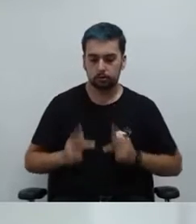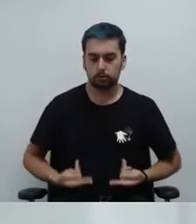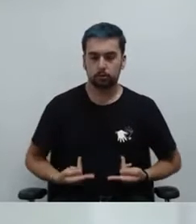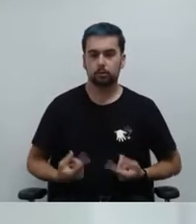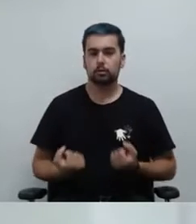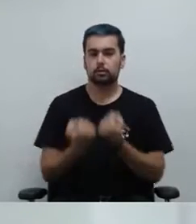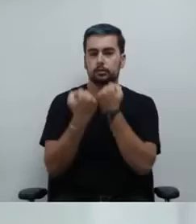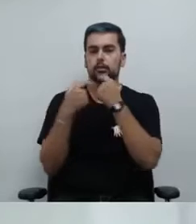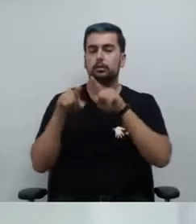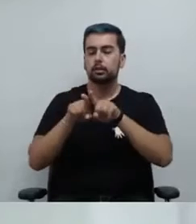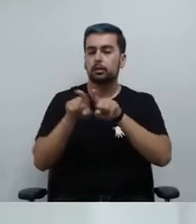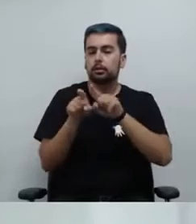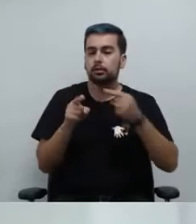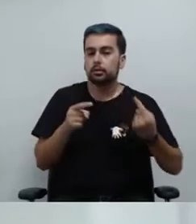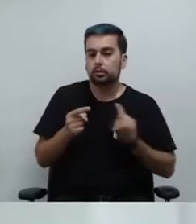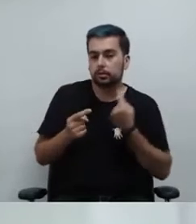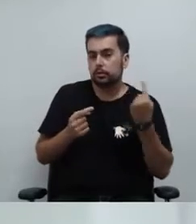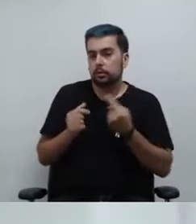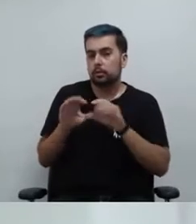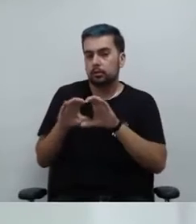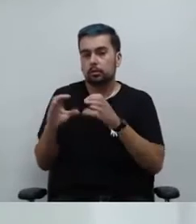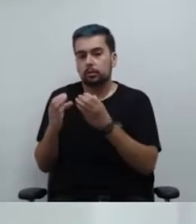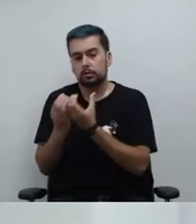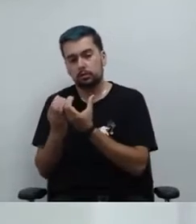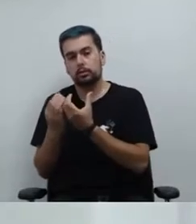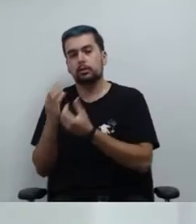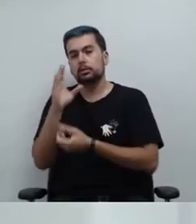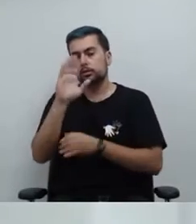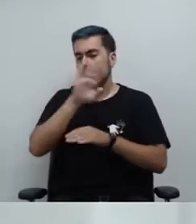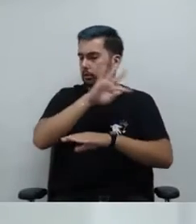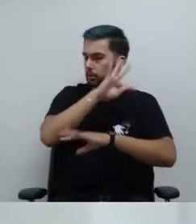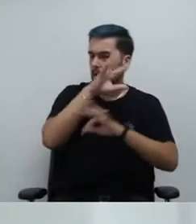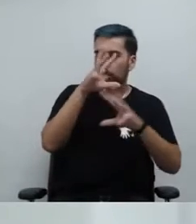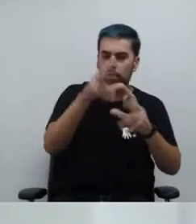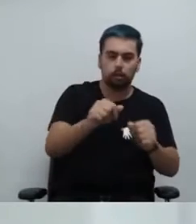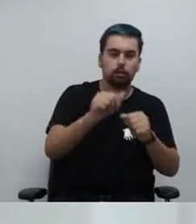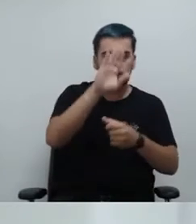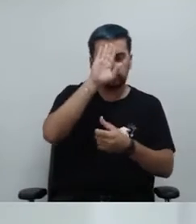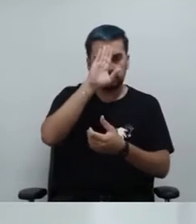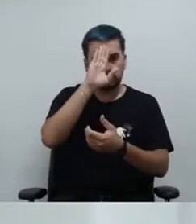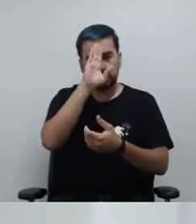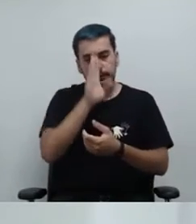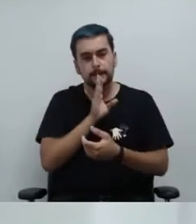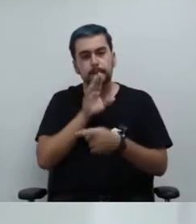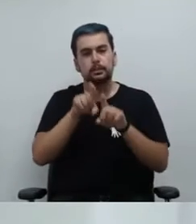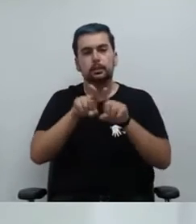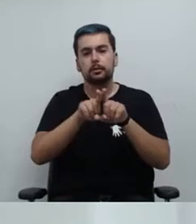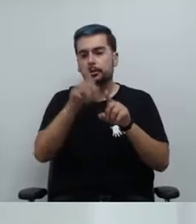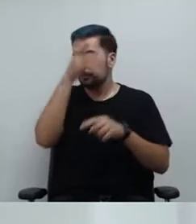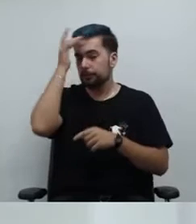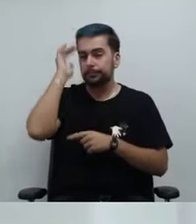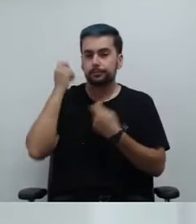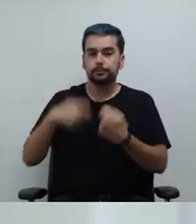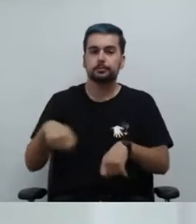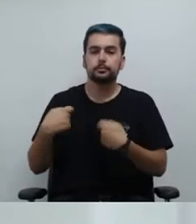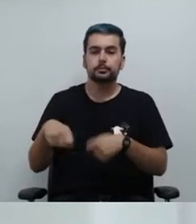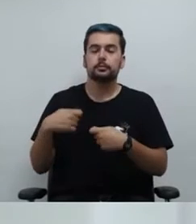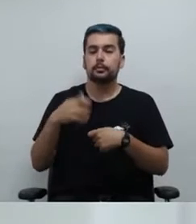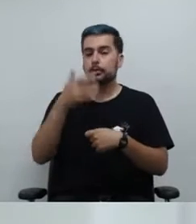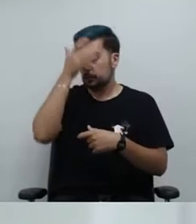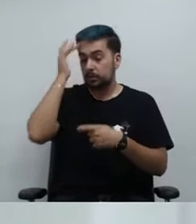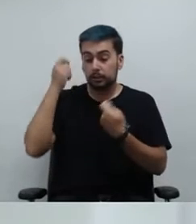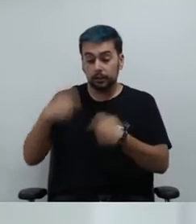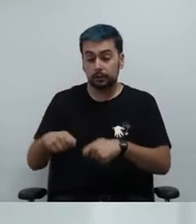direitos individuais e coletivos de forma integral e gratuita aos necessitados, devendo necessitados ser lido de